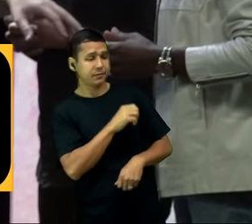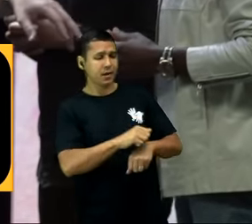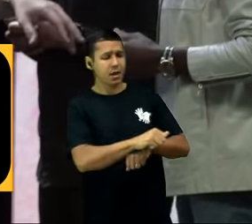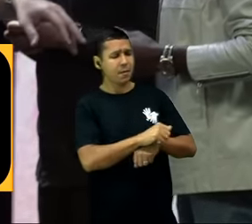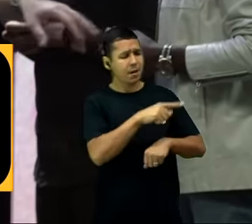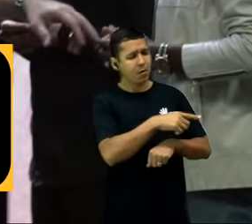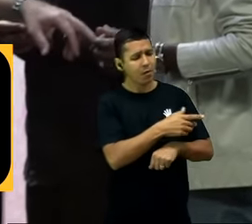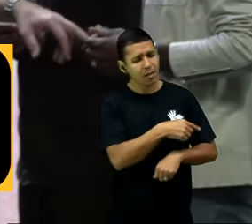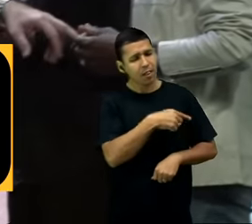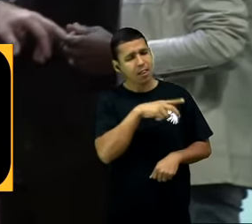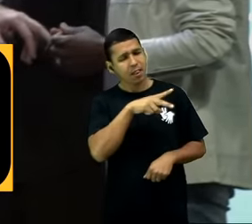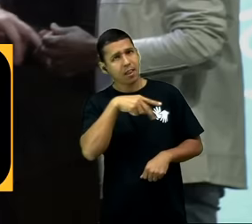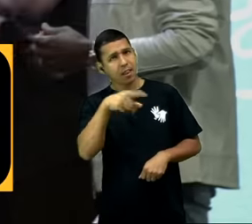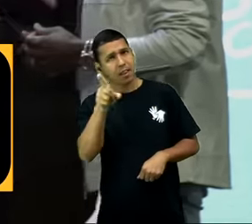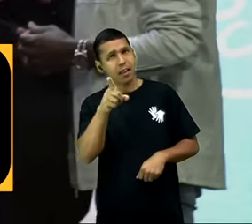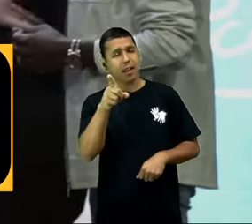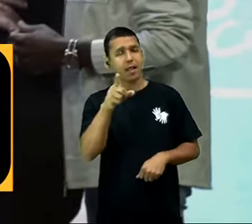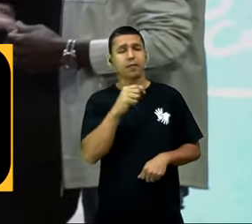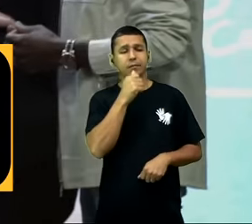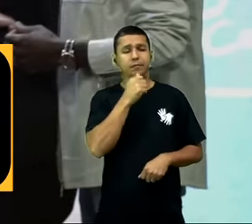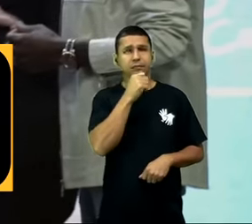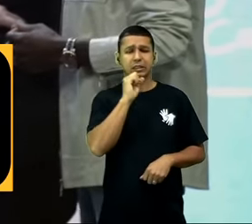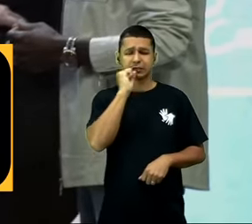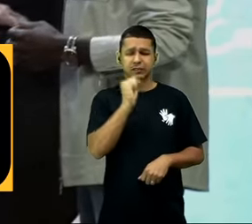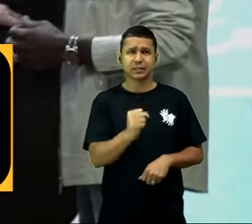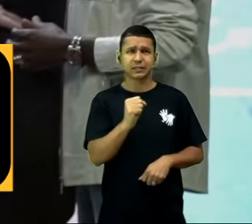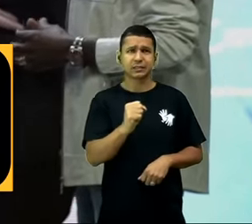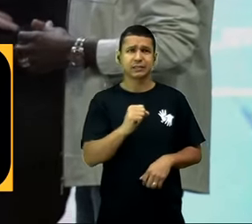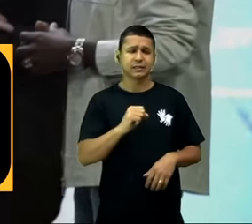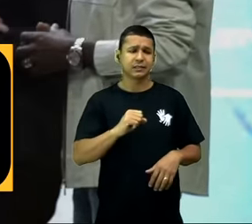menino e me sacrifica como holocausto. Parece que a ficha cai.